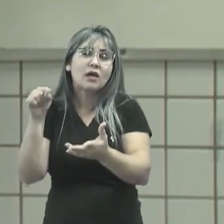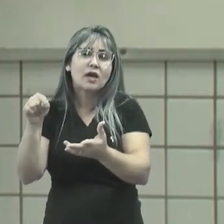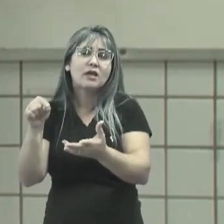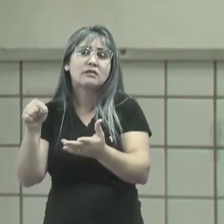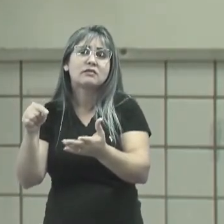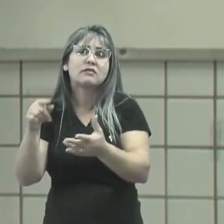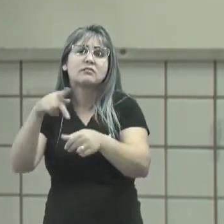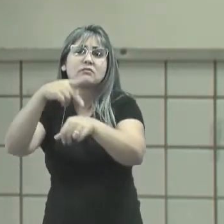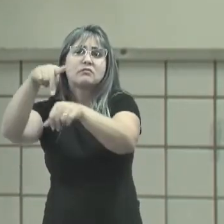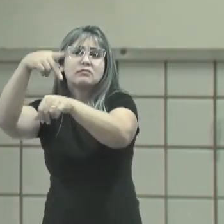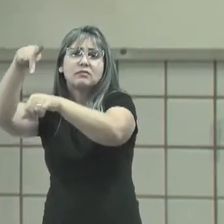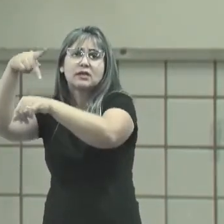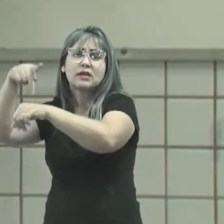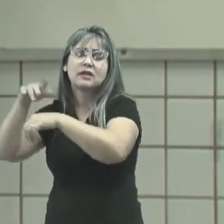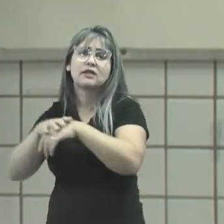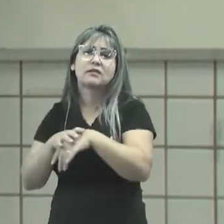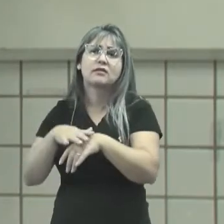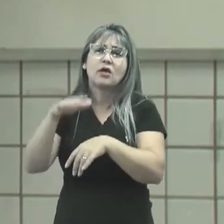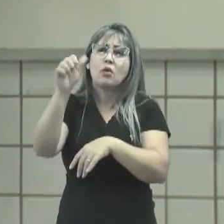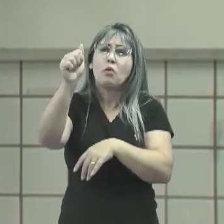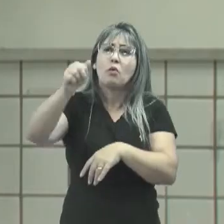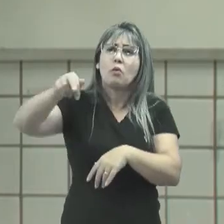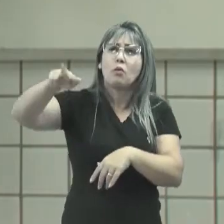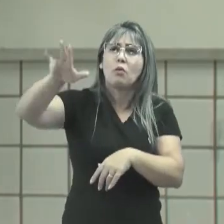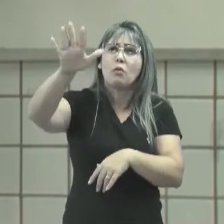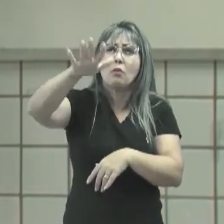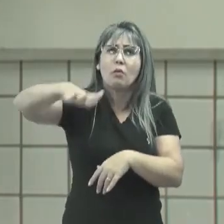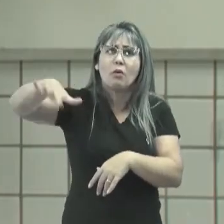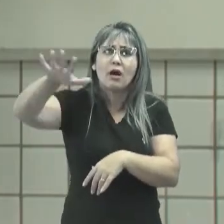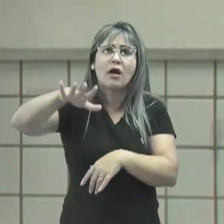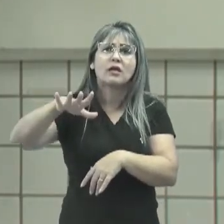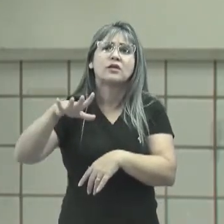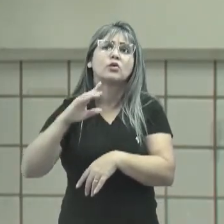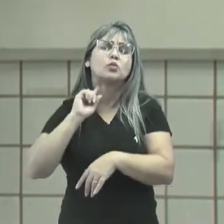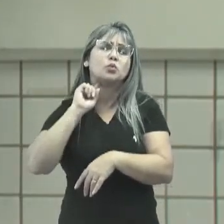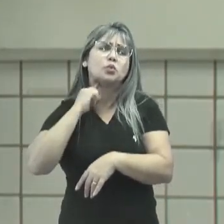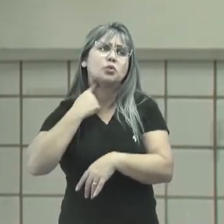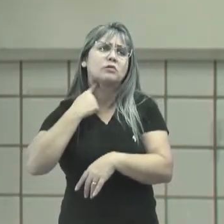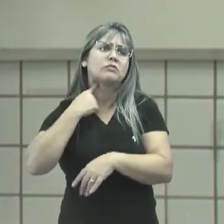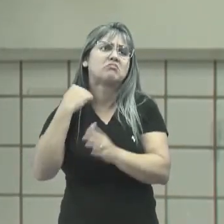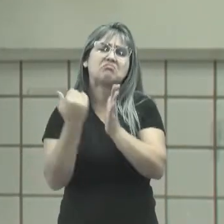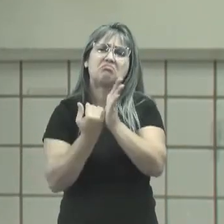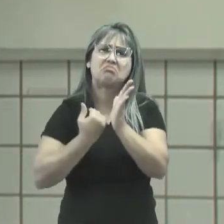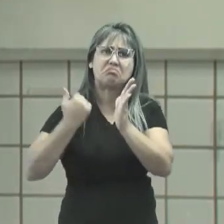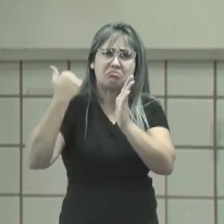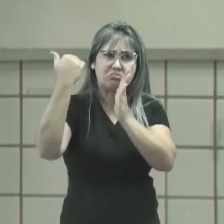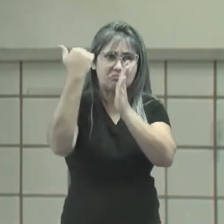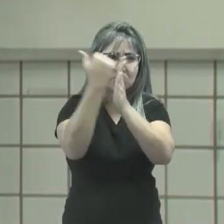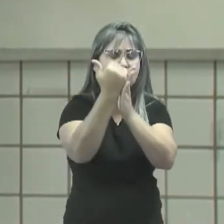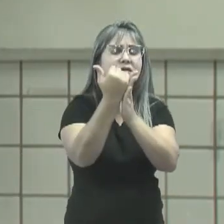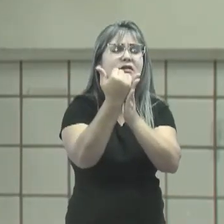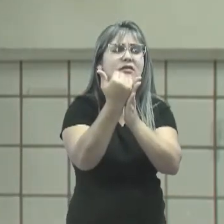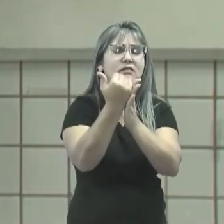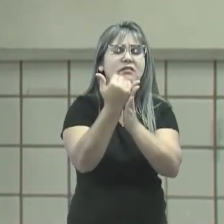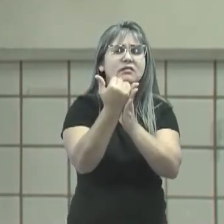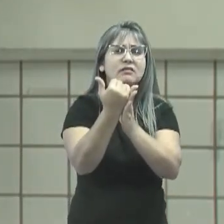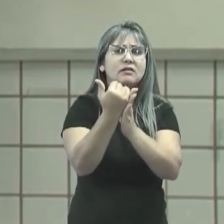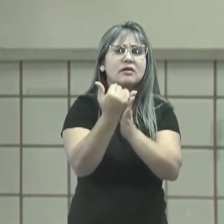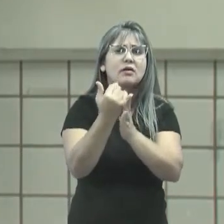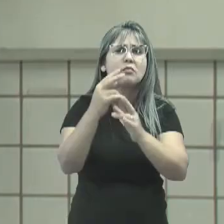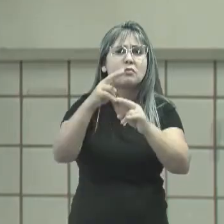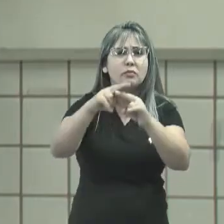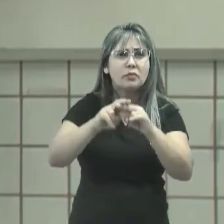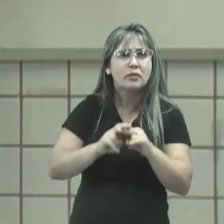eles poluírem, né? Países que produzem muito, como a China, é um exemplo deles, né? Para que você chegue a esses dados, o que se faz? O homem criou o sistema